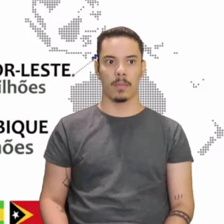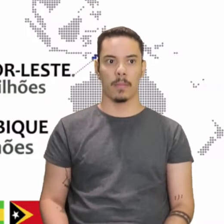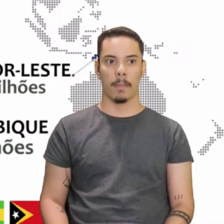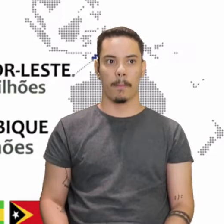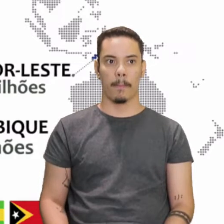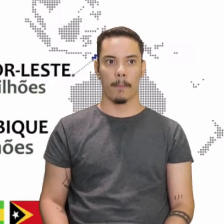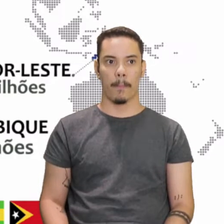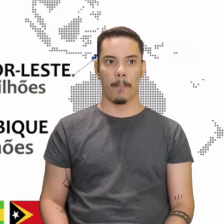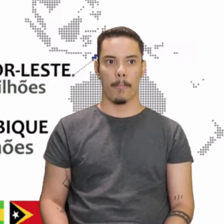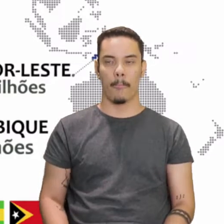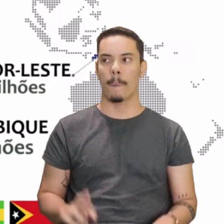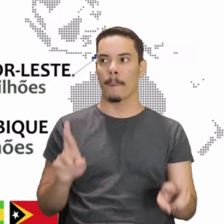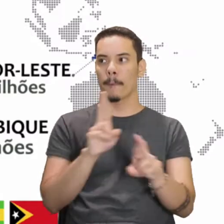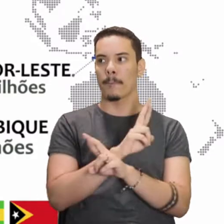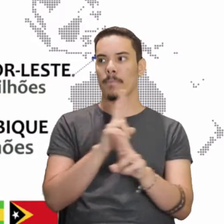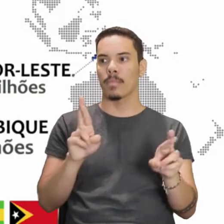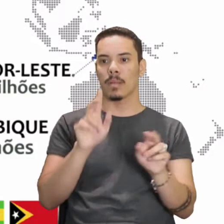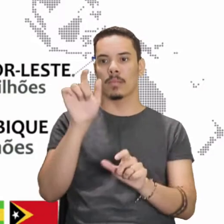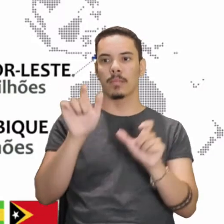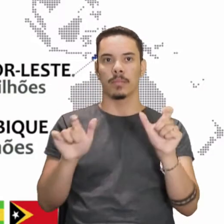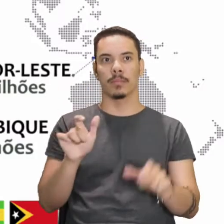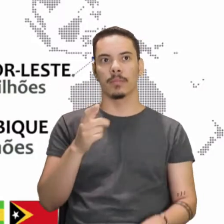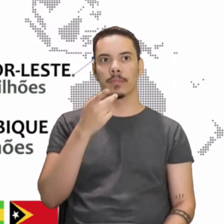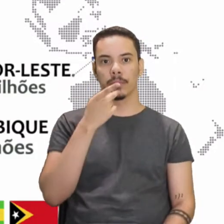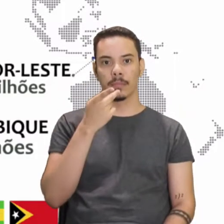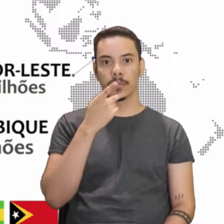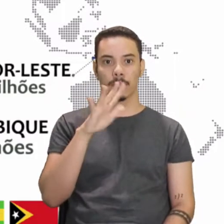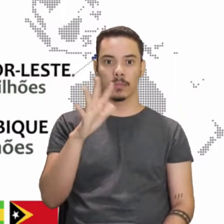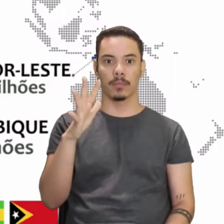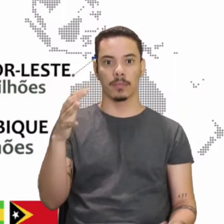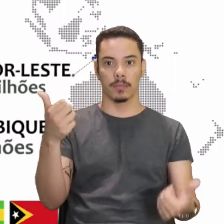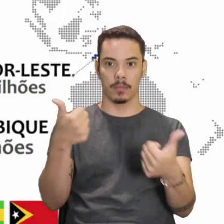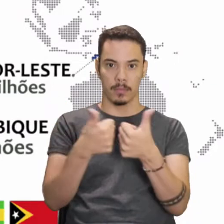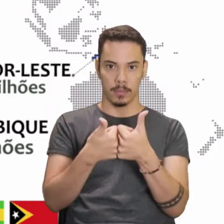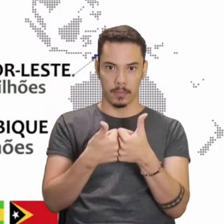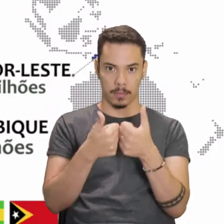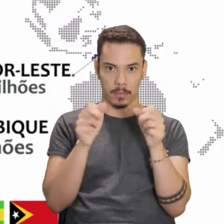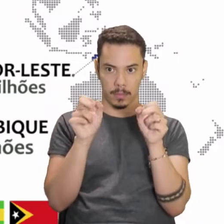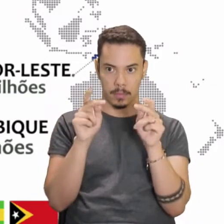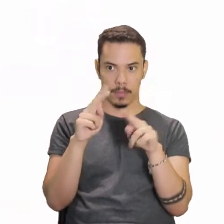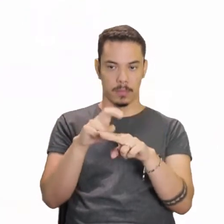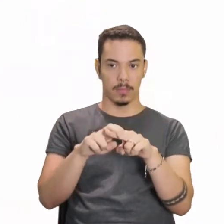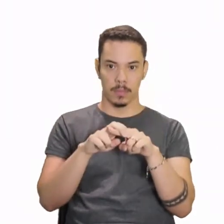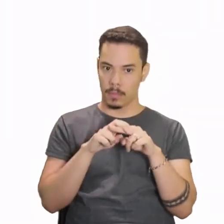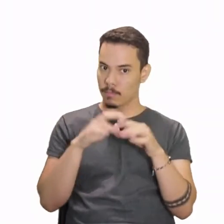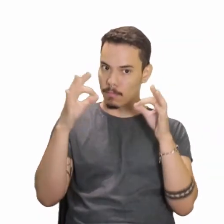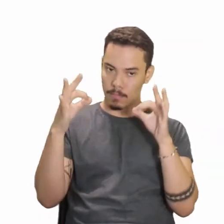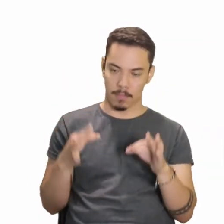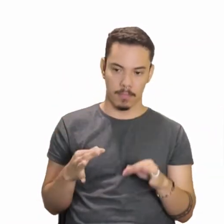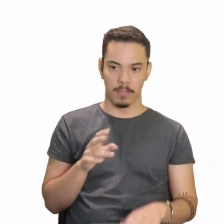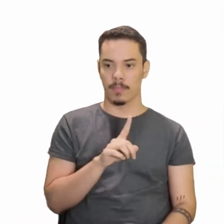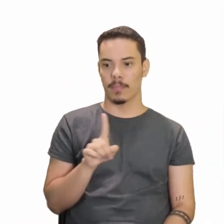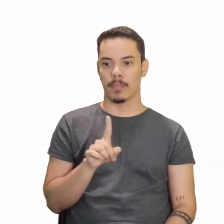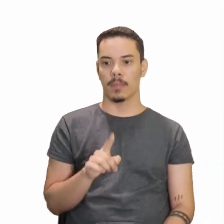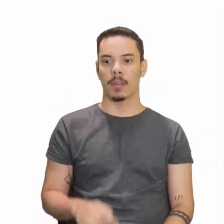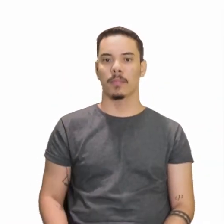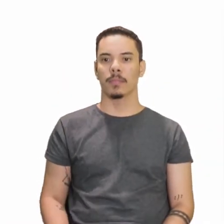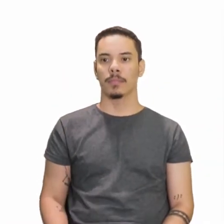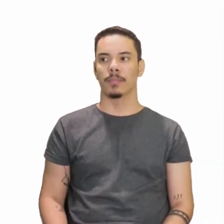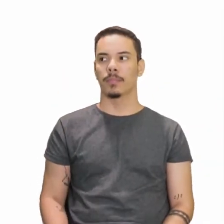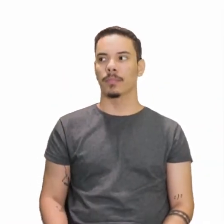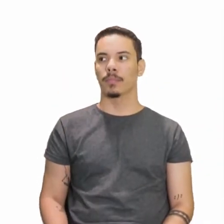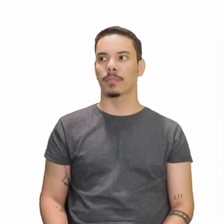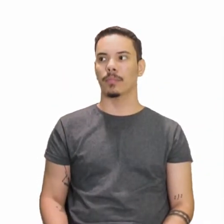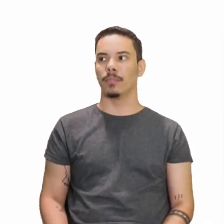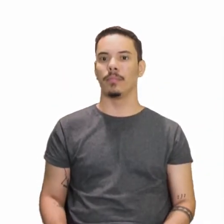aos falantes, a gente já disse que é aproximadamente, ok? Então não é muito exato. Enfim, e aí